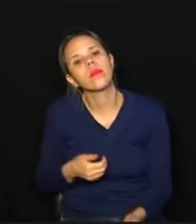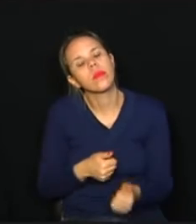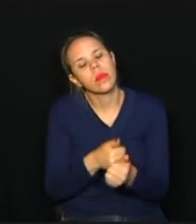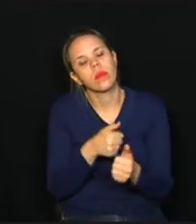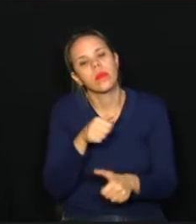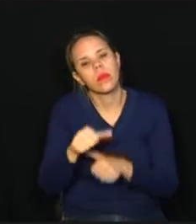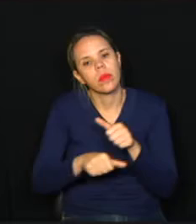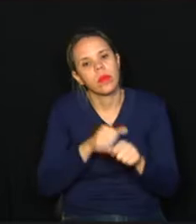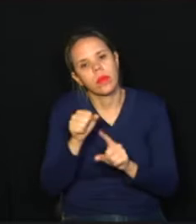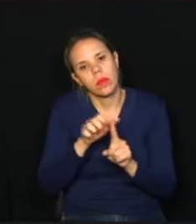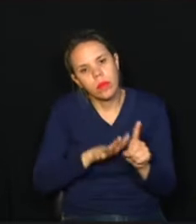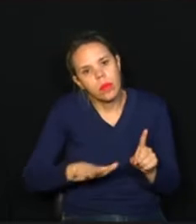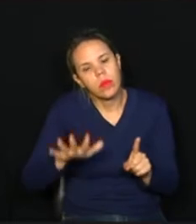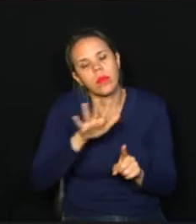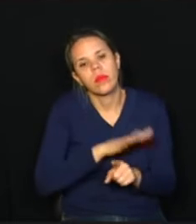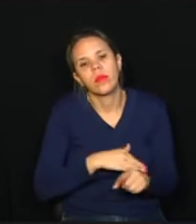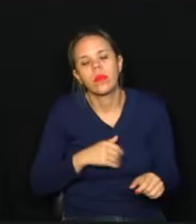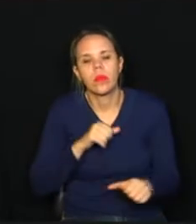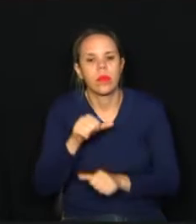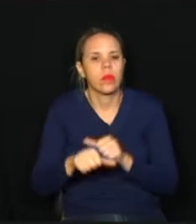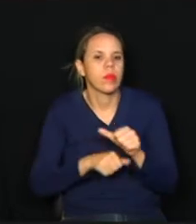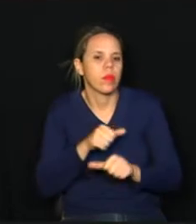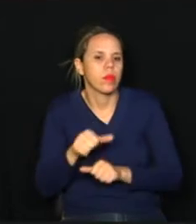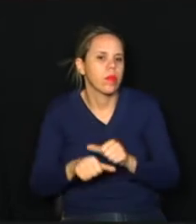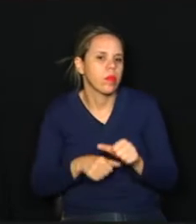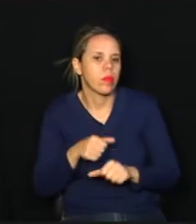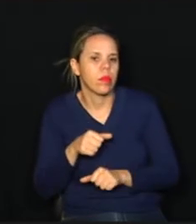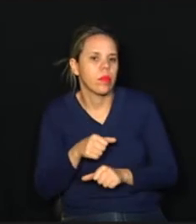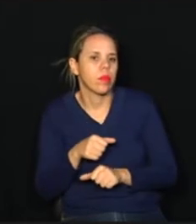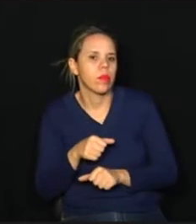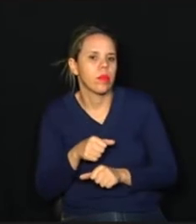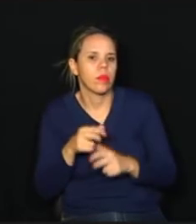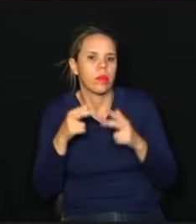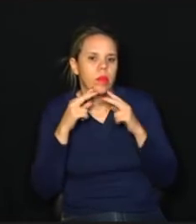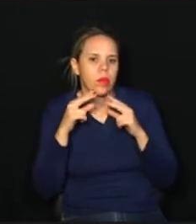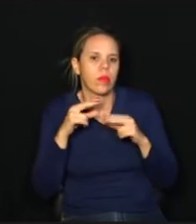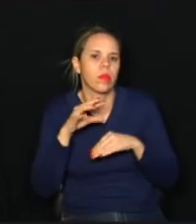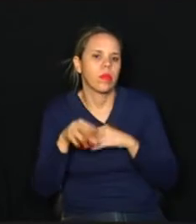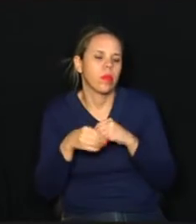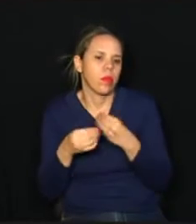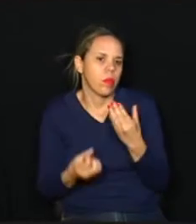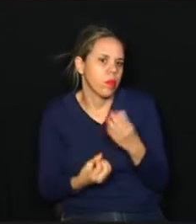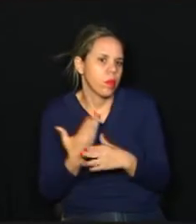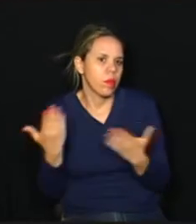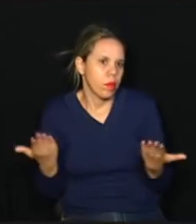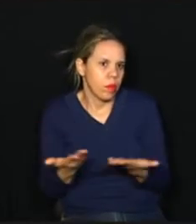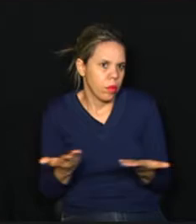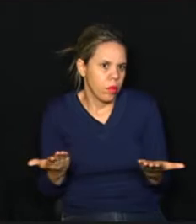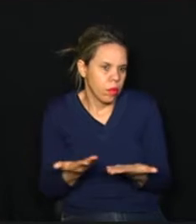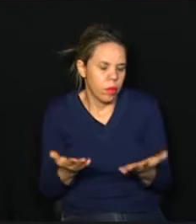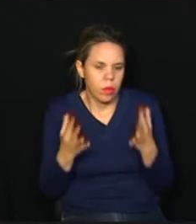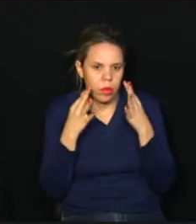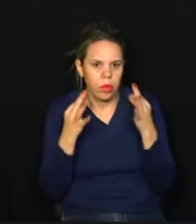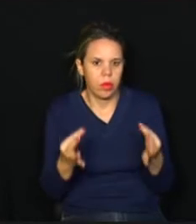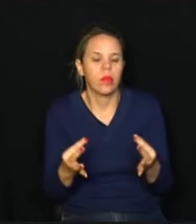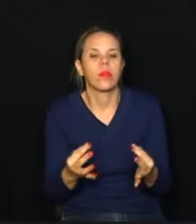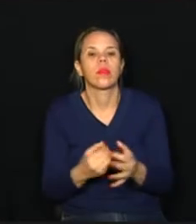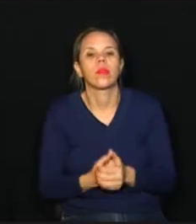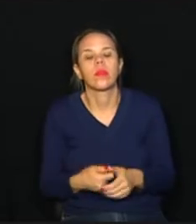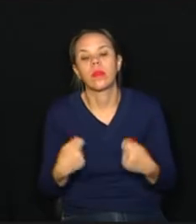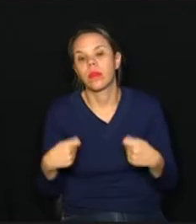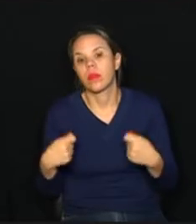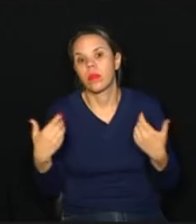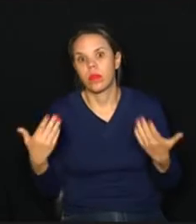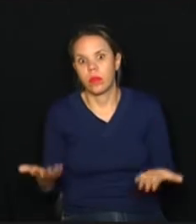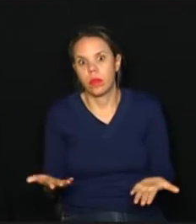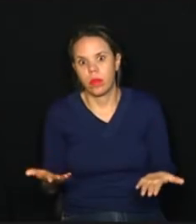mudanças sociais, de acompanhar a modernidade. Hoje é olhar com a